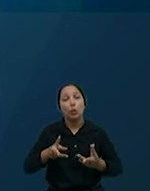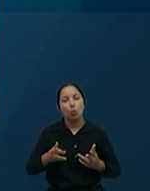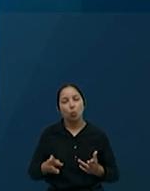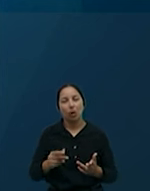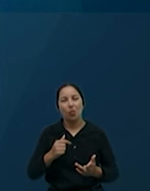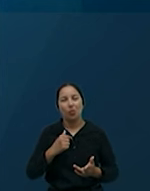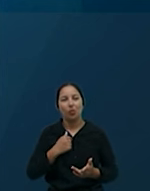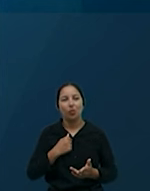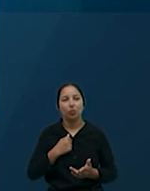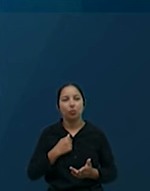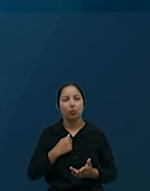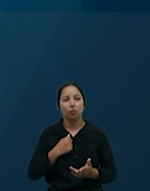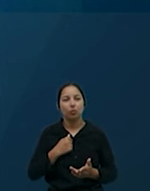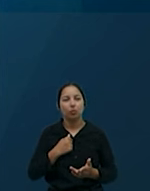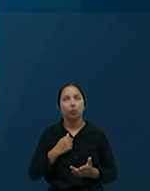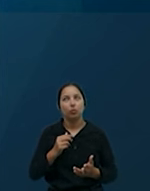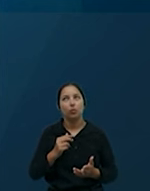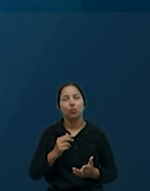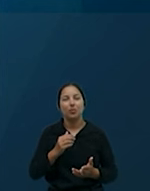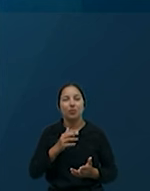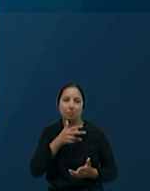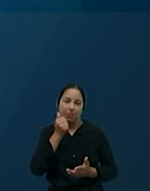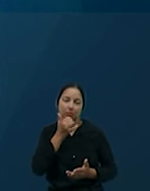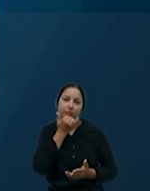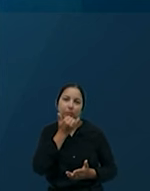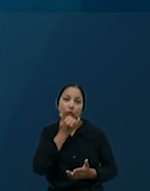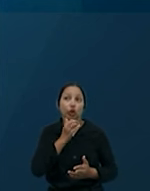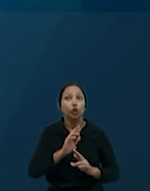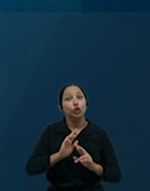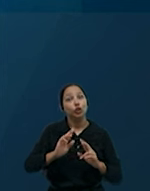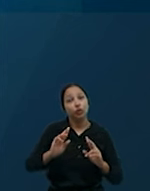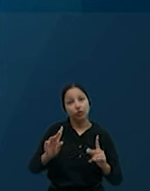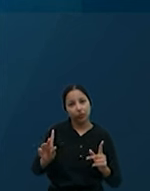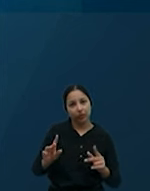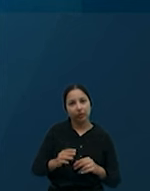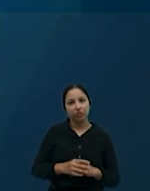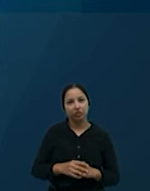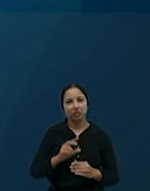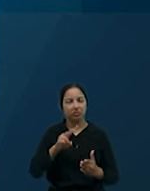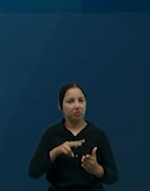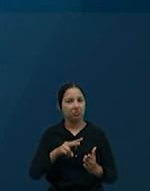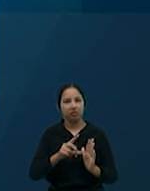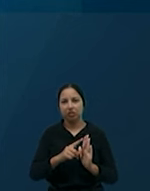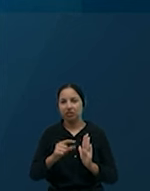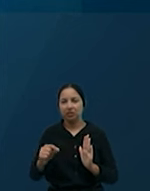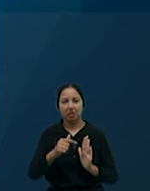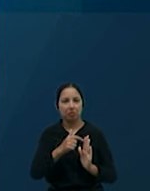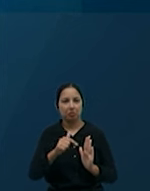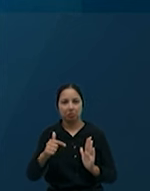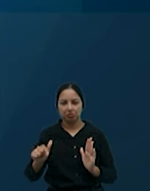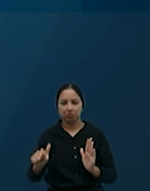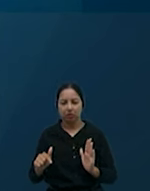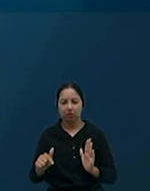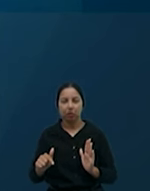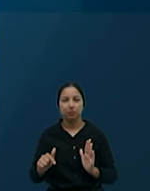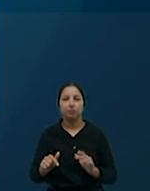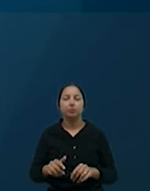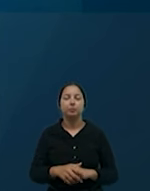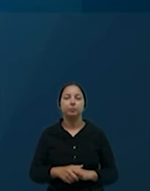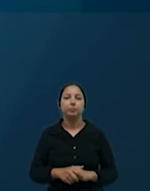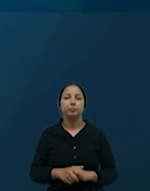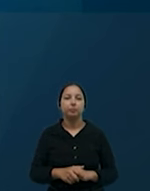de outra forma, eu vejo que não há destaques neste feito.